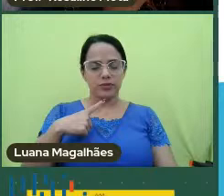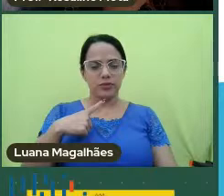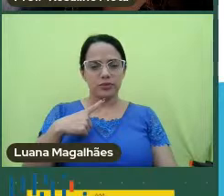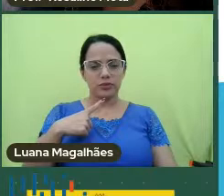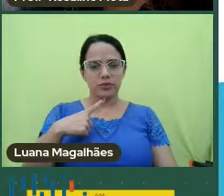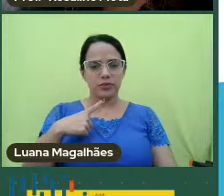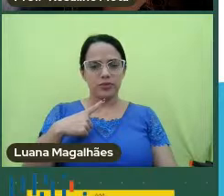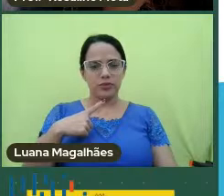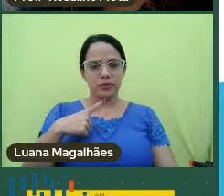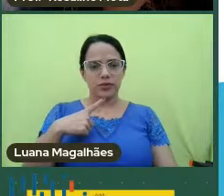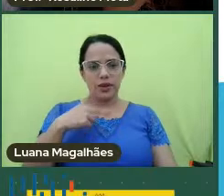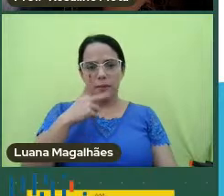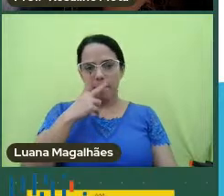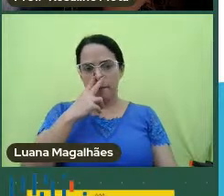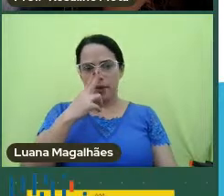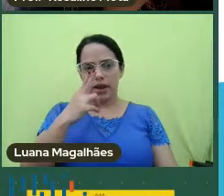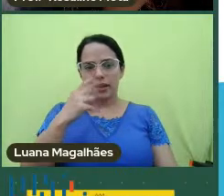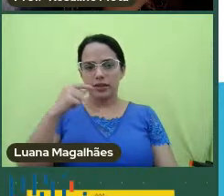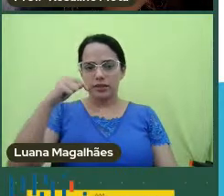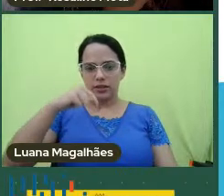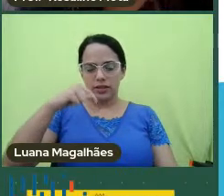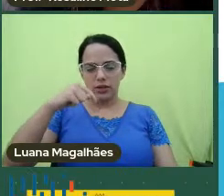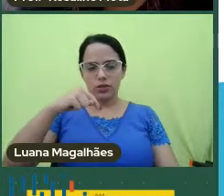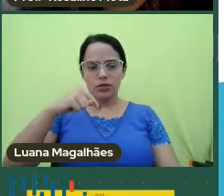seja o único,